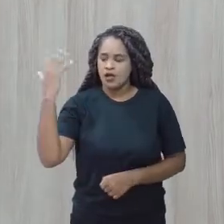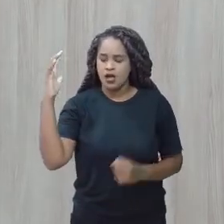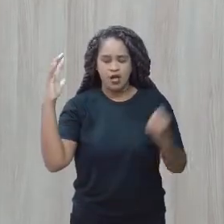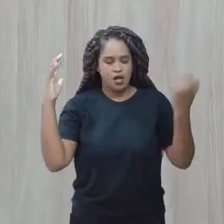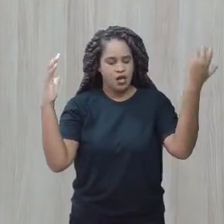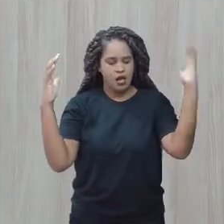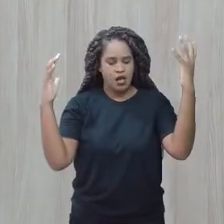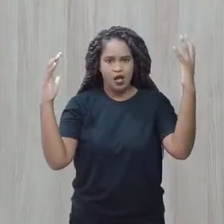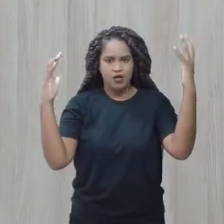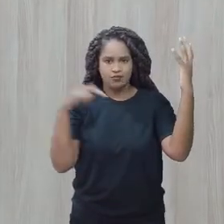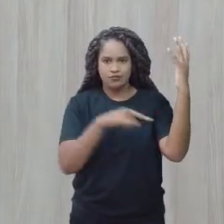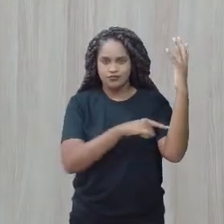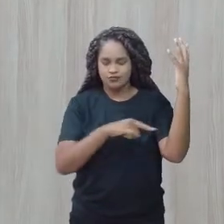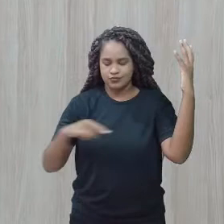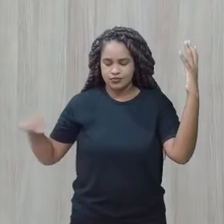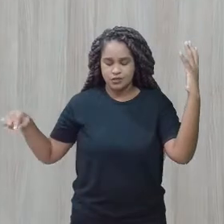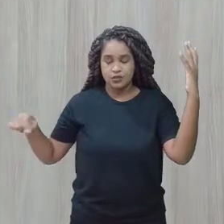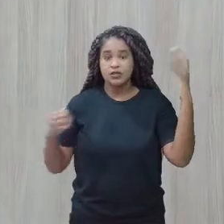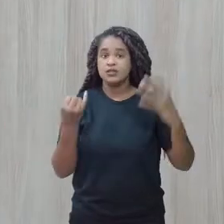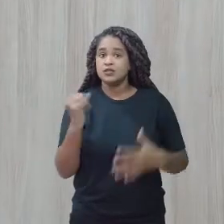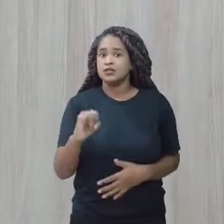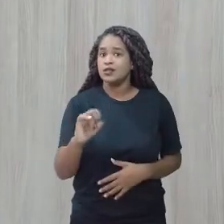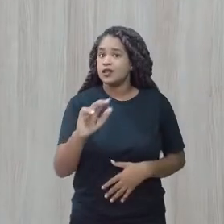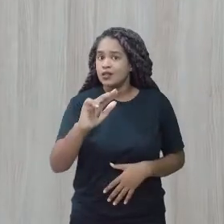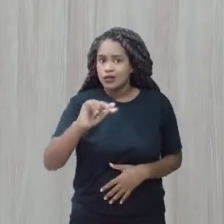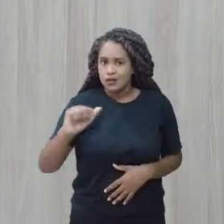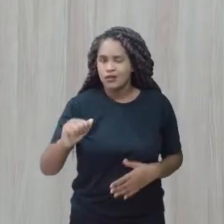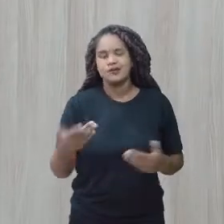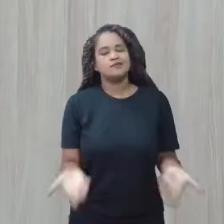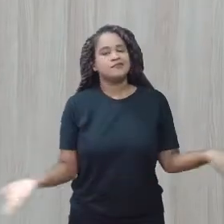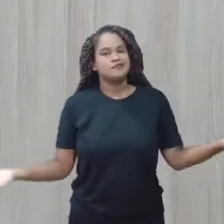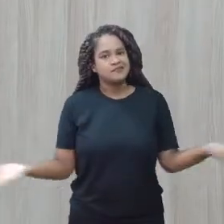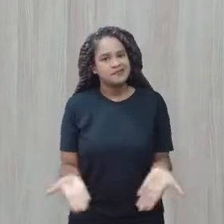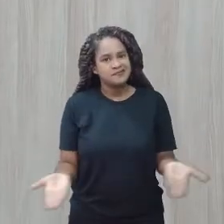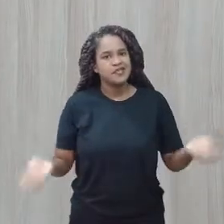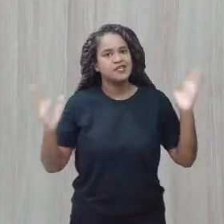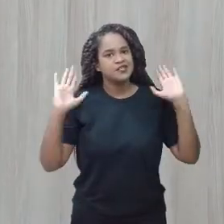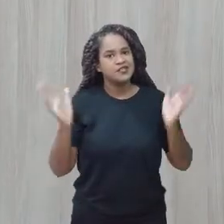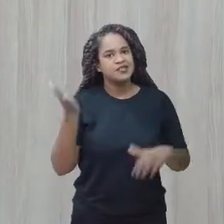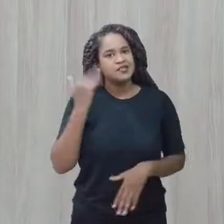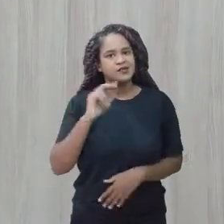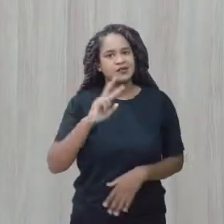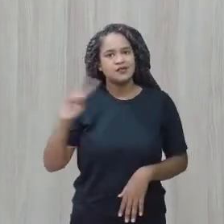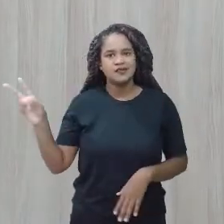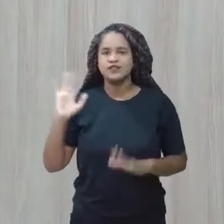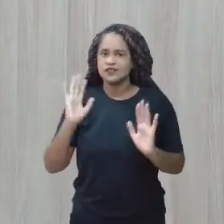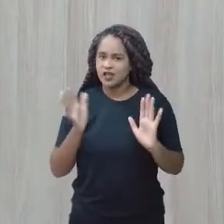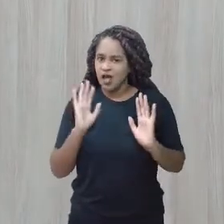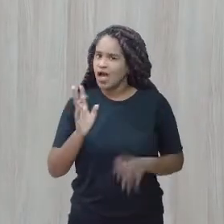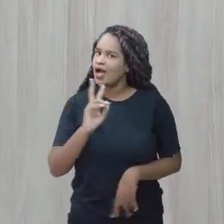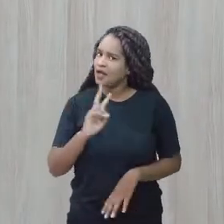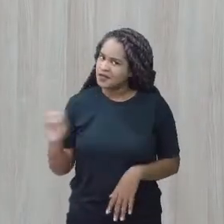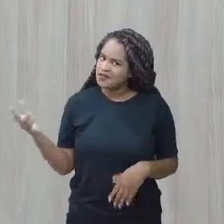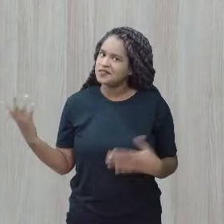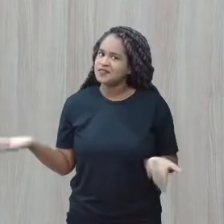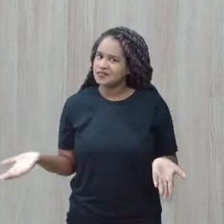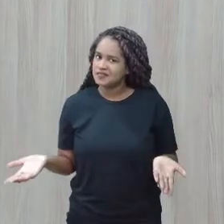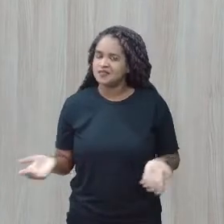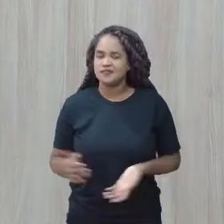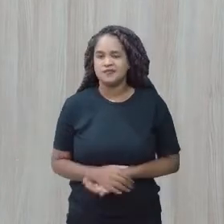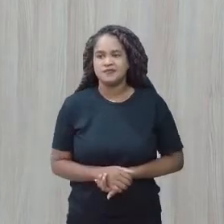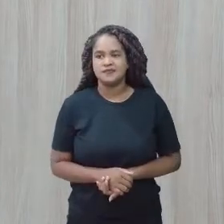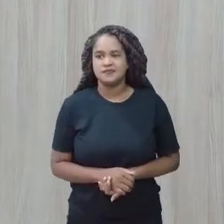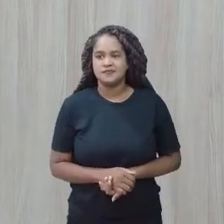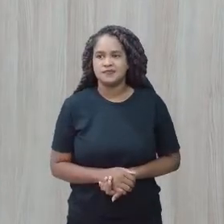nesses locais abertos. E aí, se você nunca tinha visto, agora você está vendo e agora você pode dizer que pelo menos já viu, mesmo que não tenha